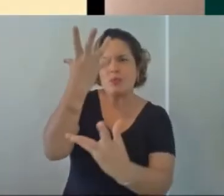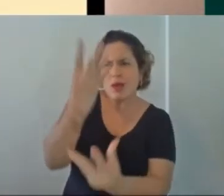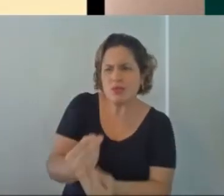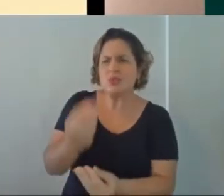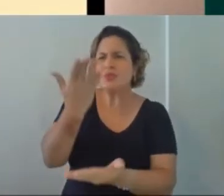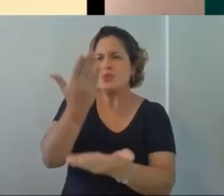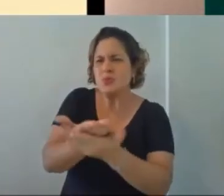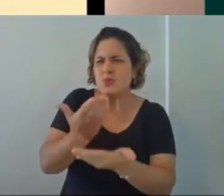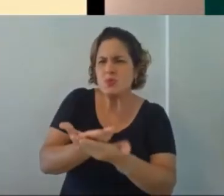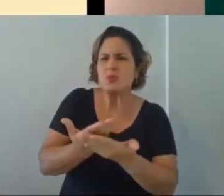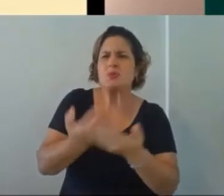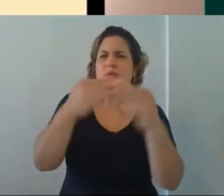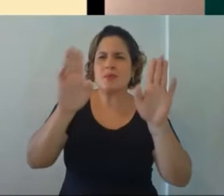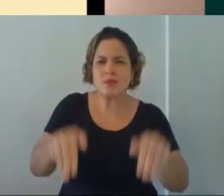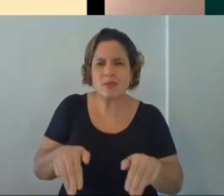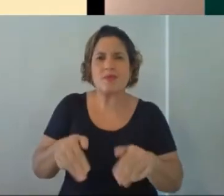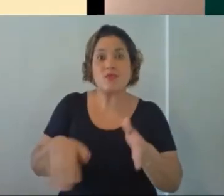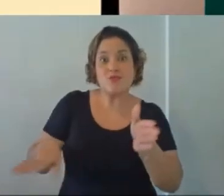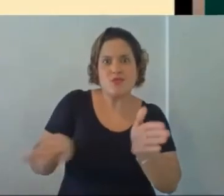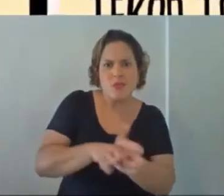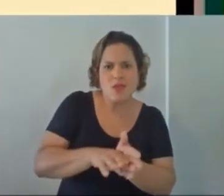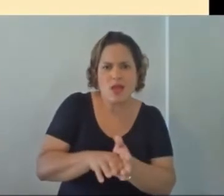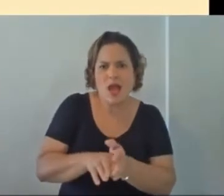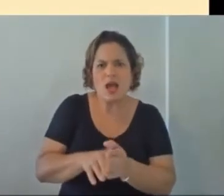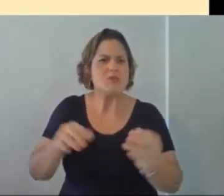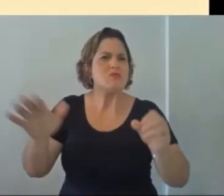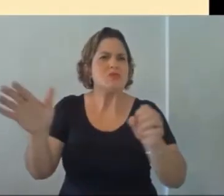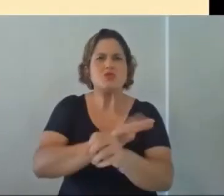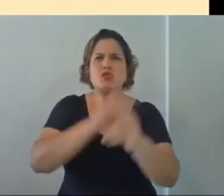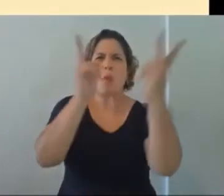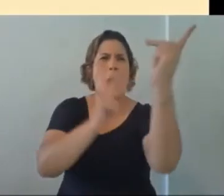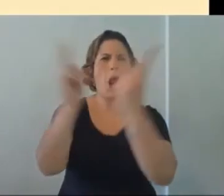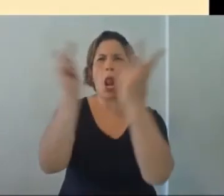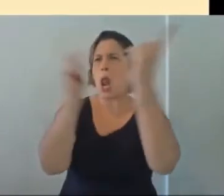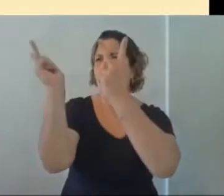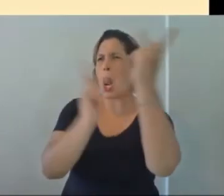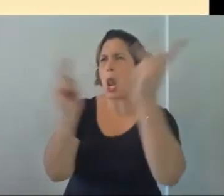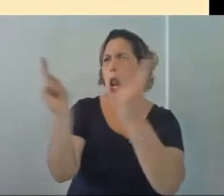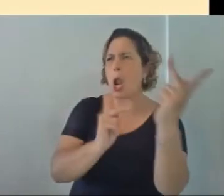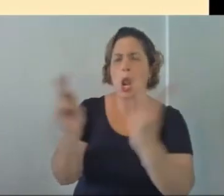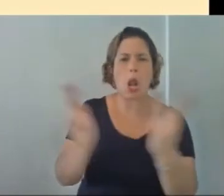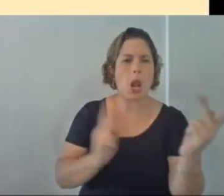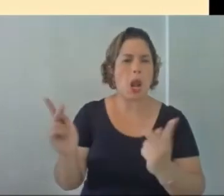estudantes da UFPR preencheram essa parede.